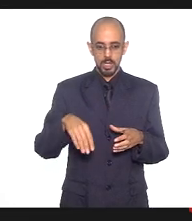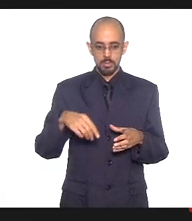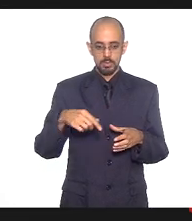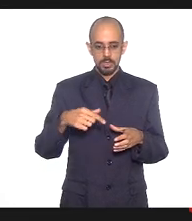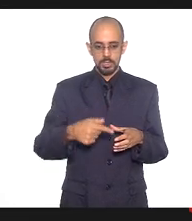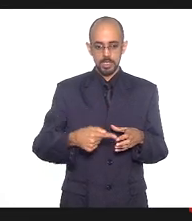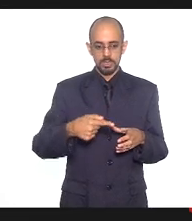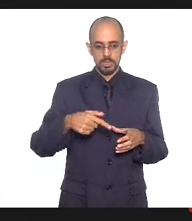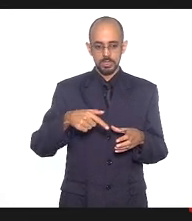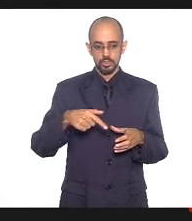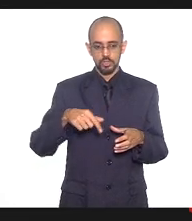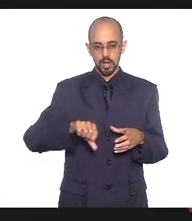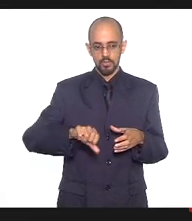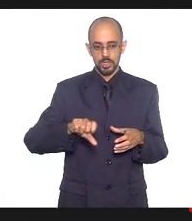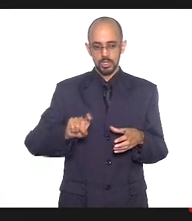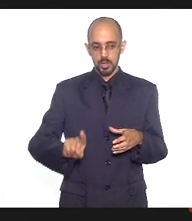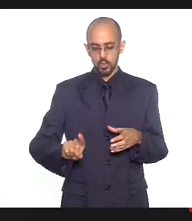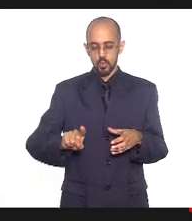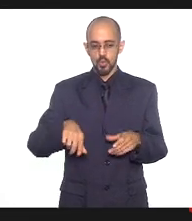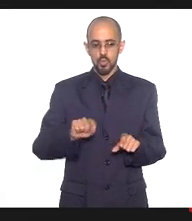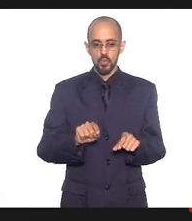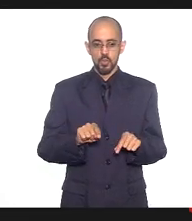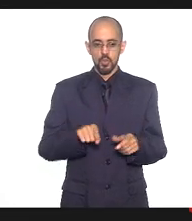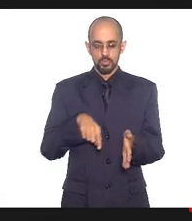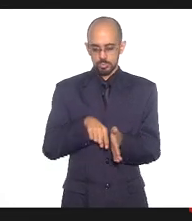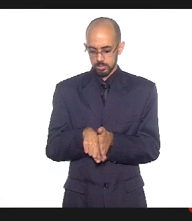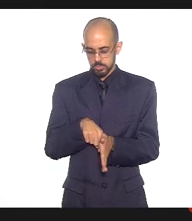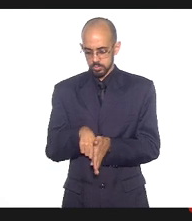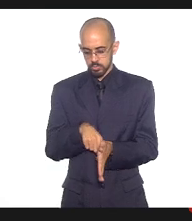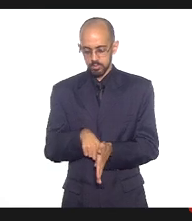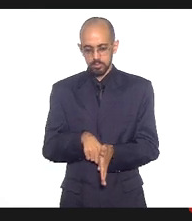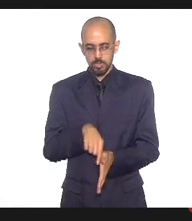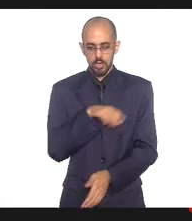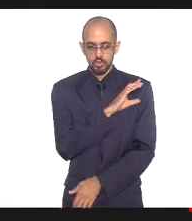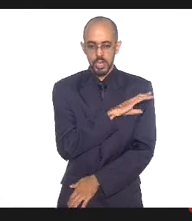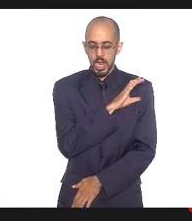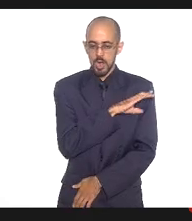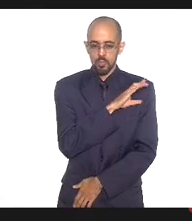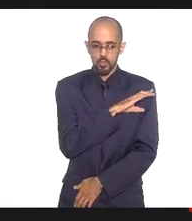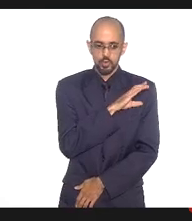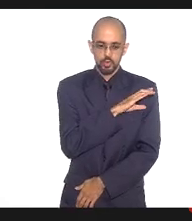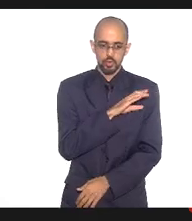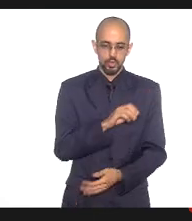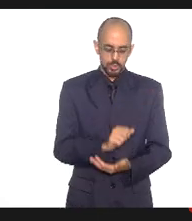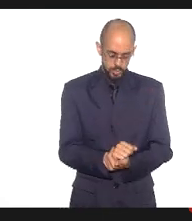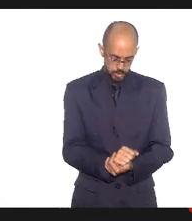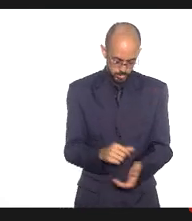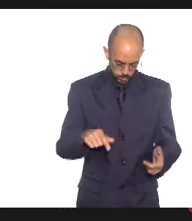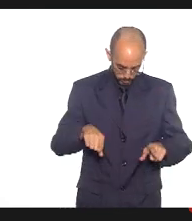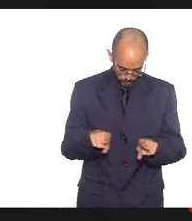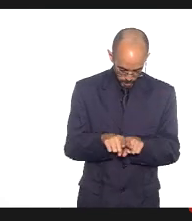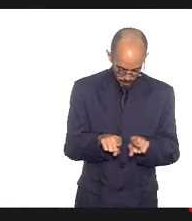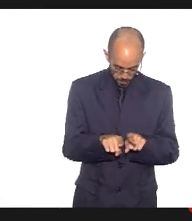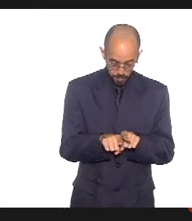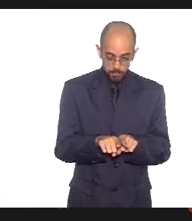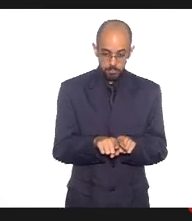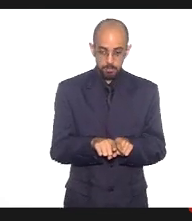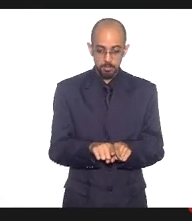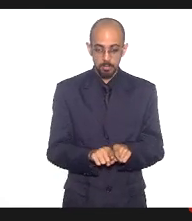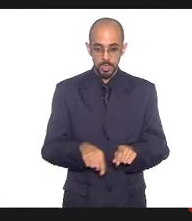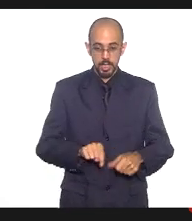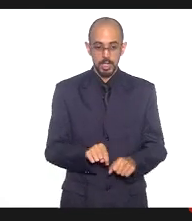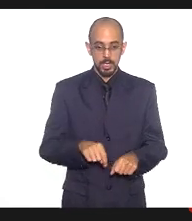CM-791 em fase exploratória na Bacia de Campos. Já indo para a área do